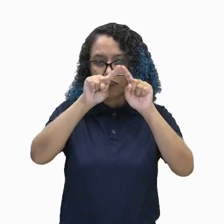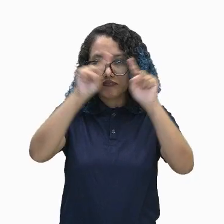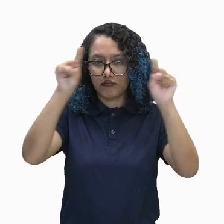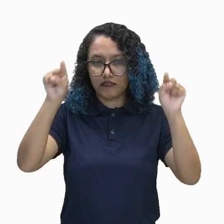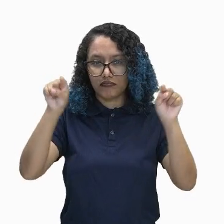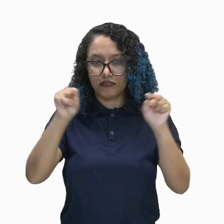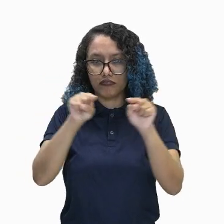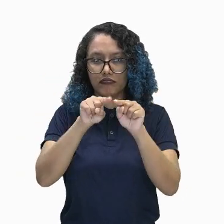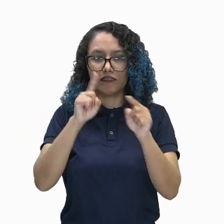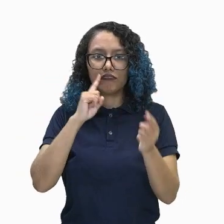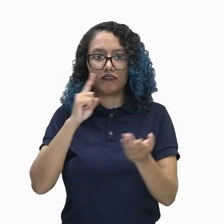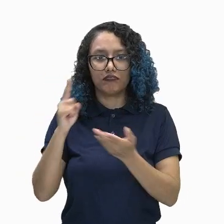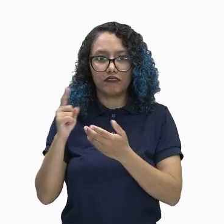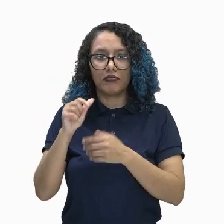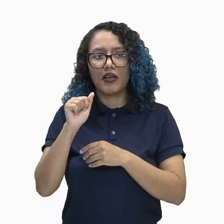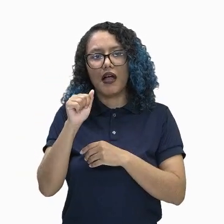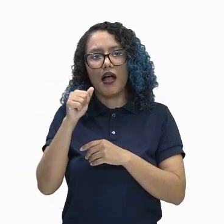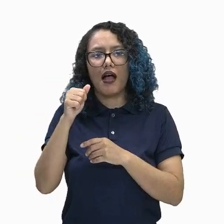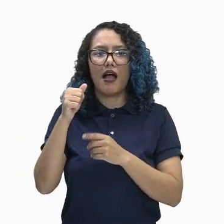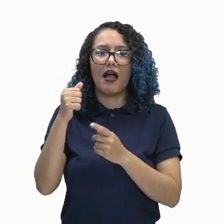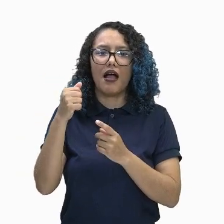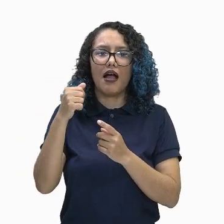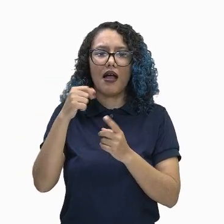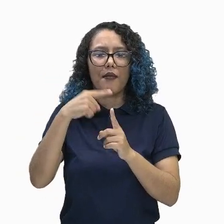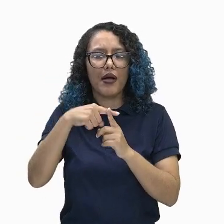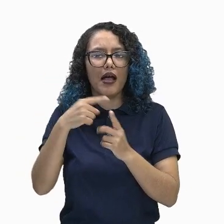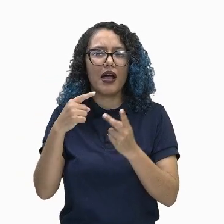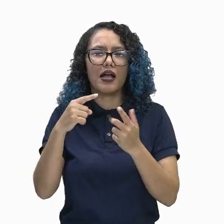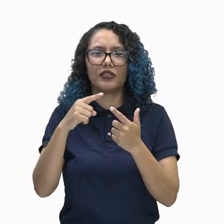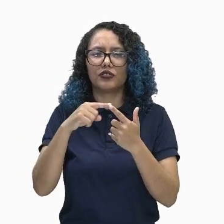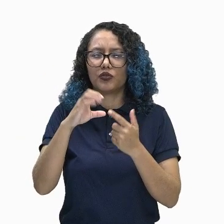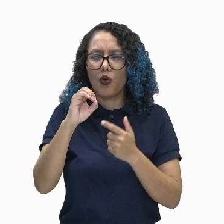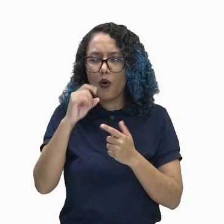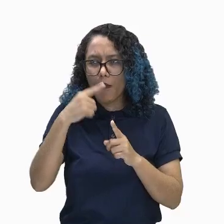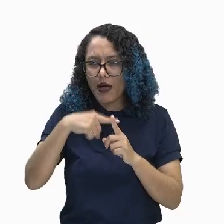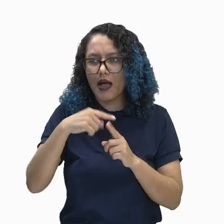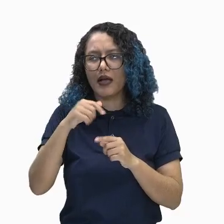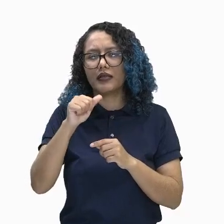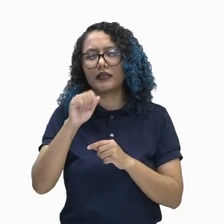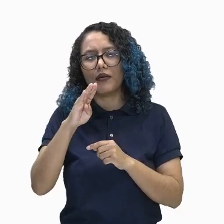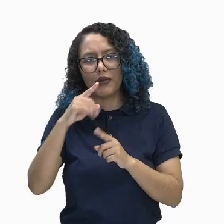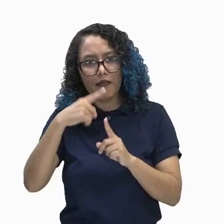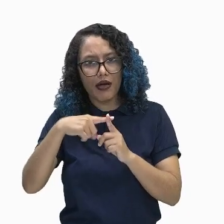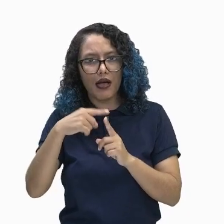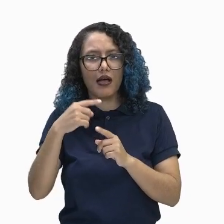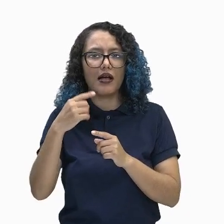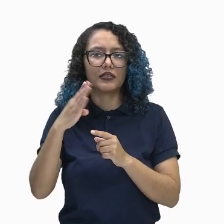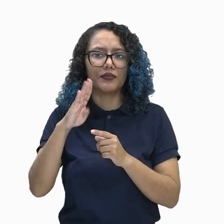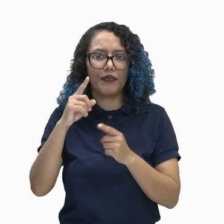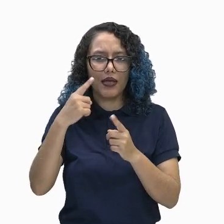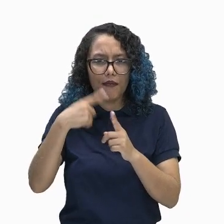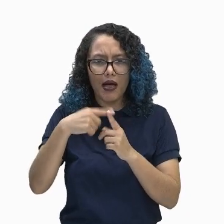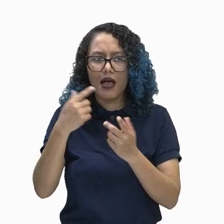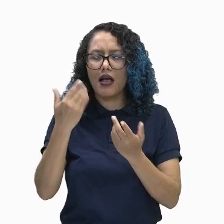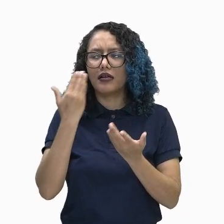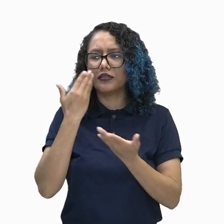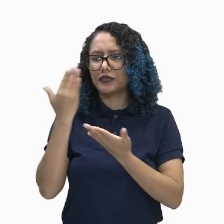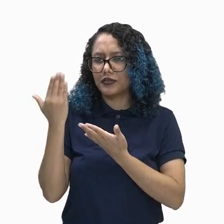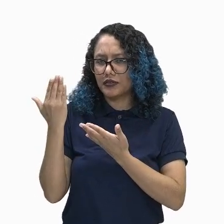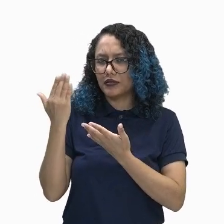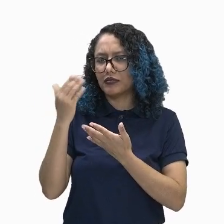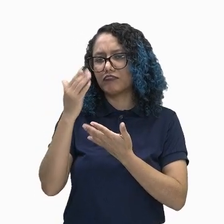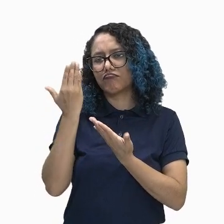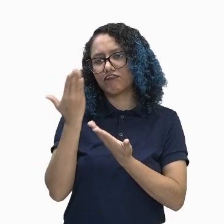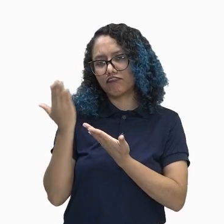os enunciados A positivo, O positivo, AB positivo, B positivo, A negativo, O negativo,